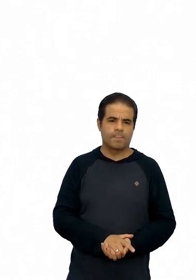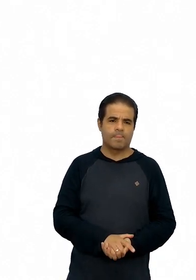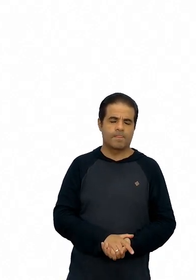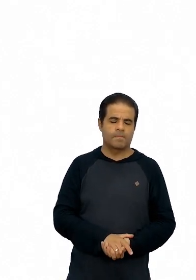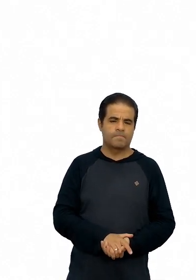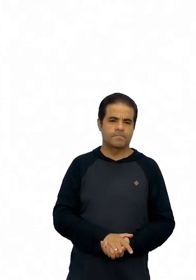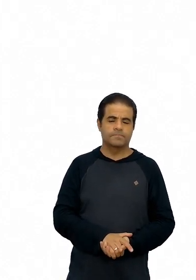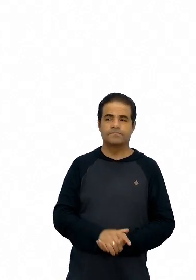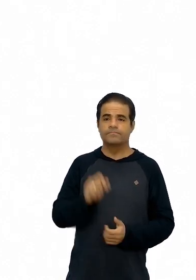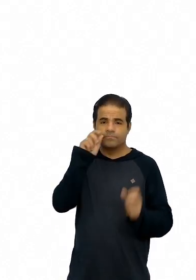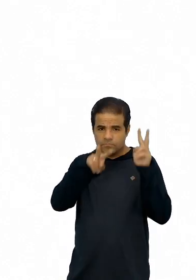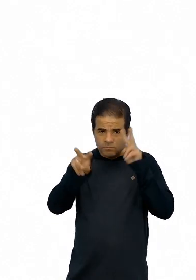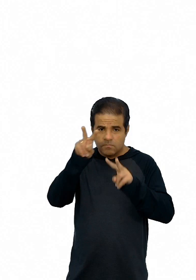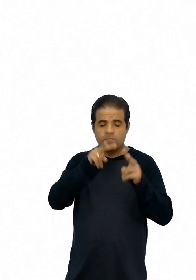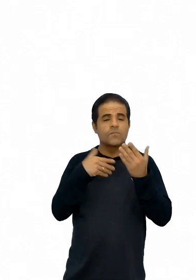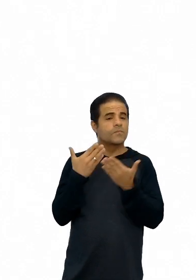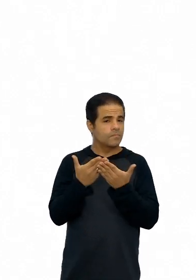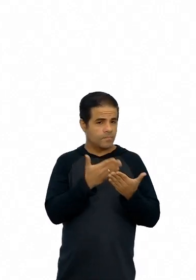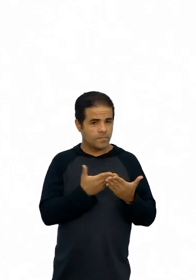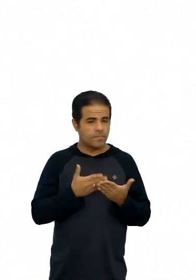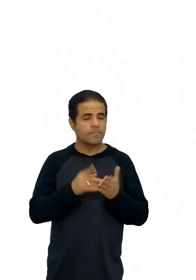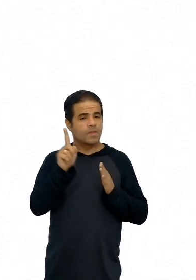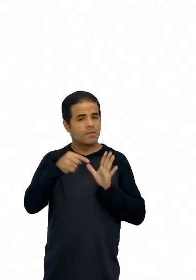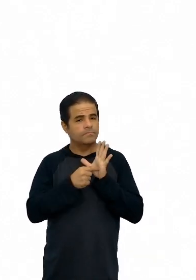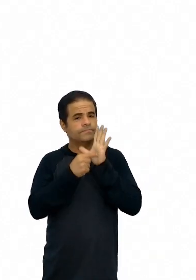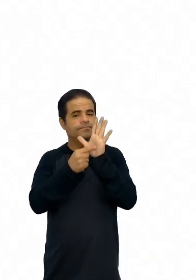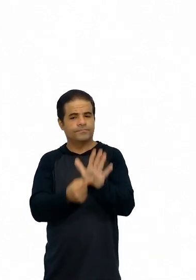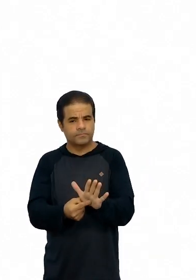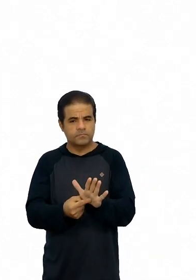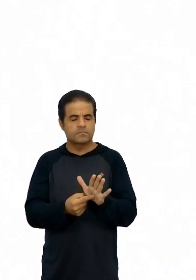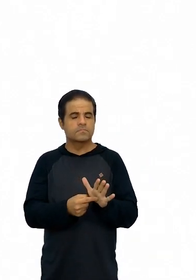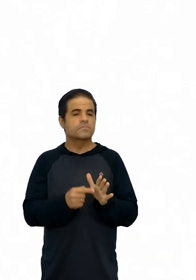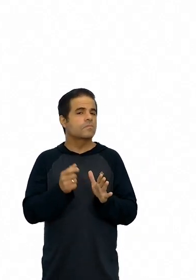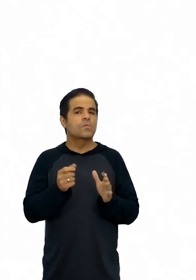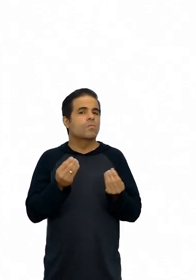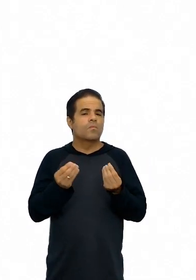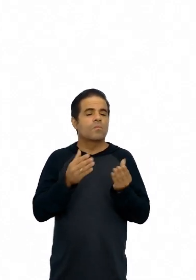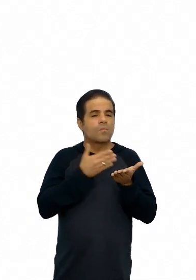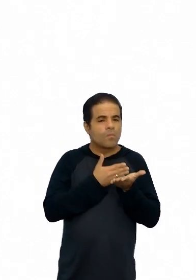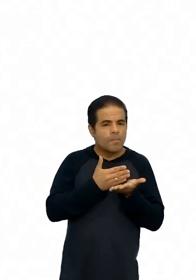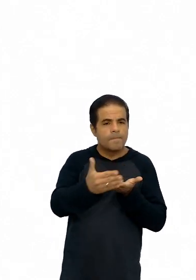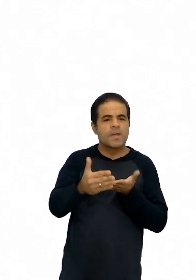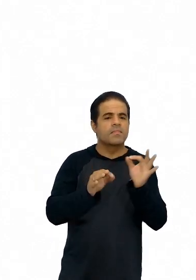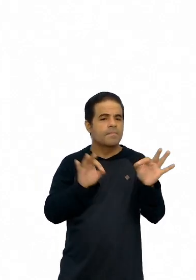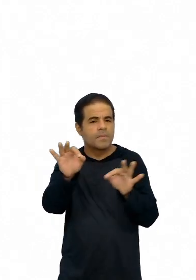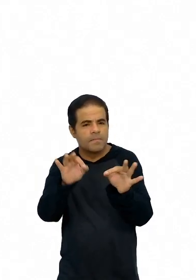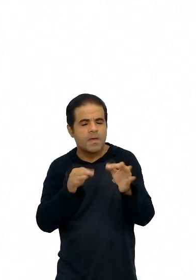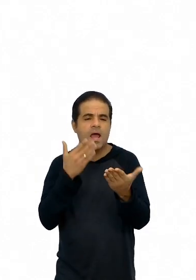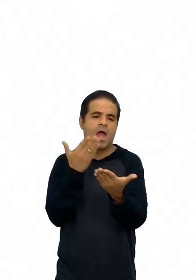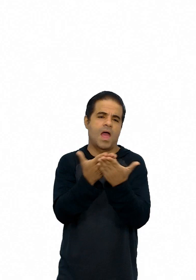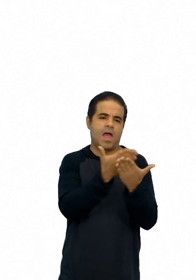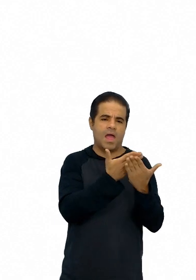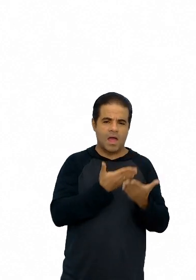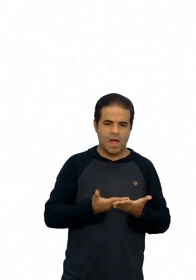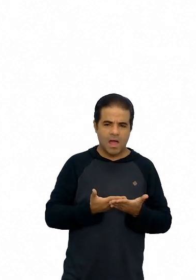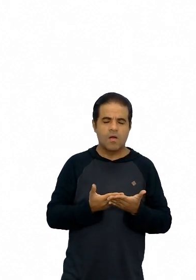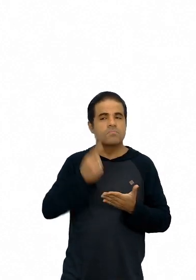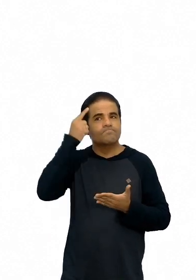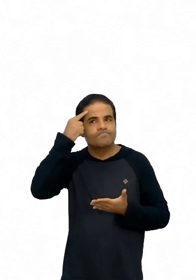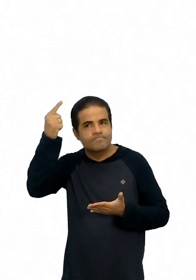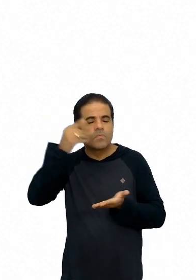olhar ali, para os estudantes, desses apontamentos, né, de quando a gente começa a preparar nossa aula, de quando a